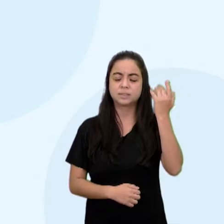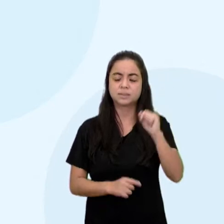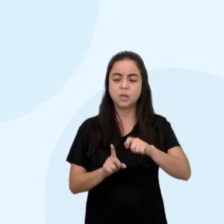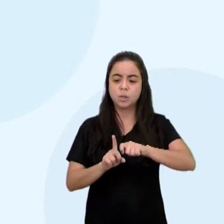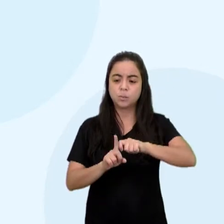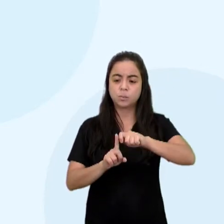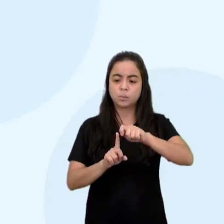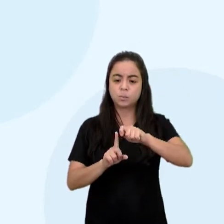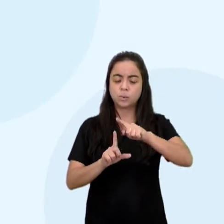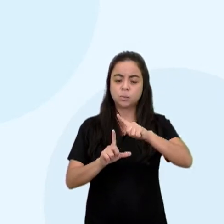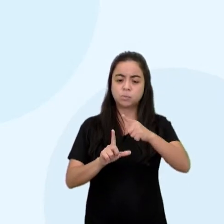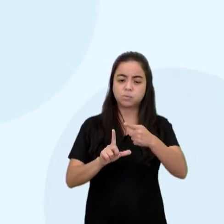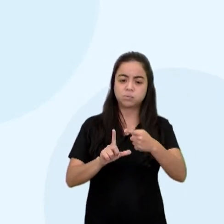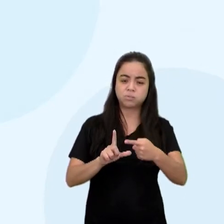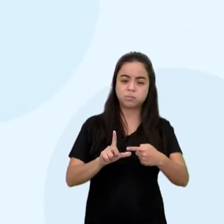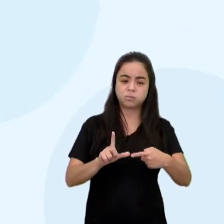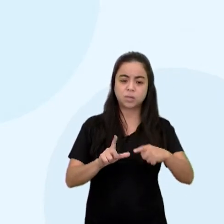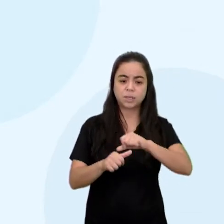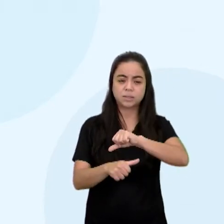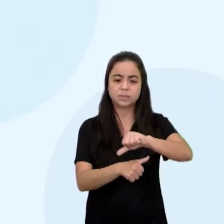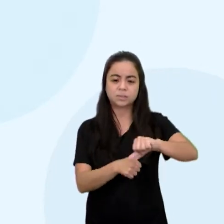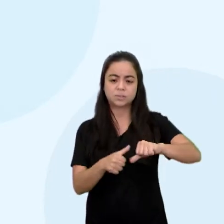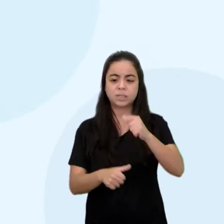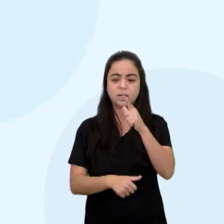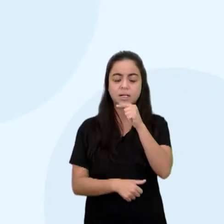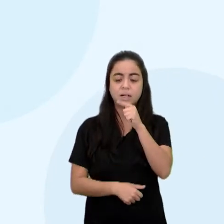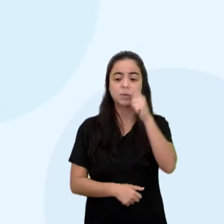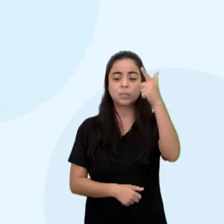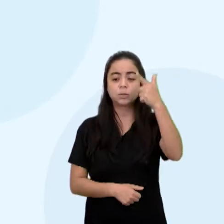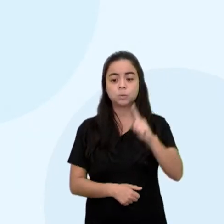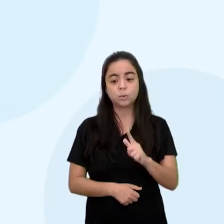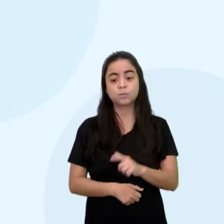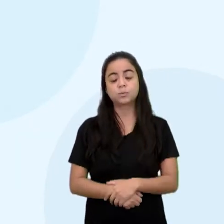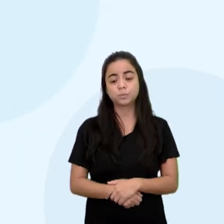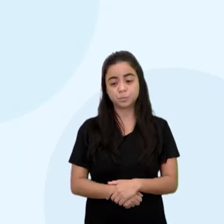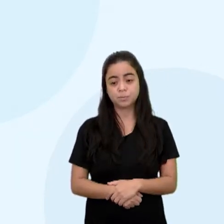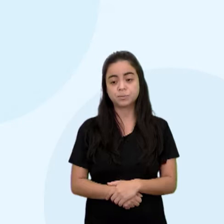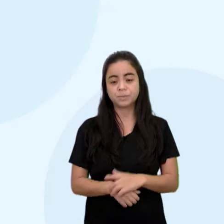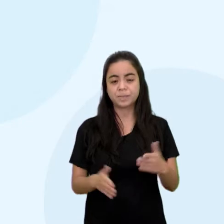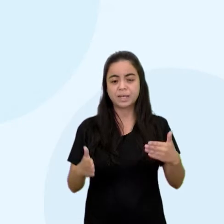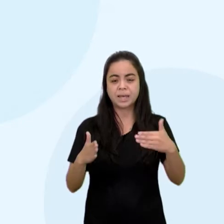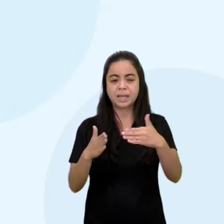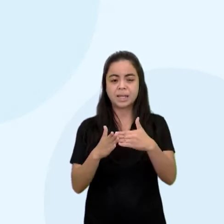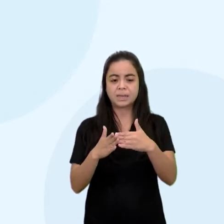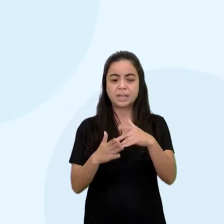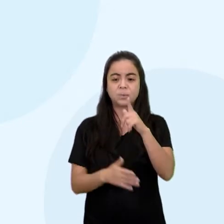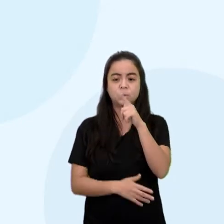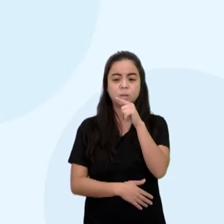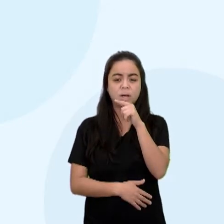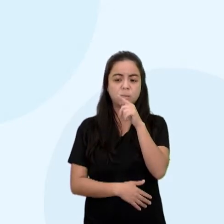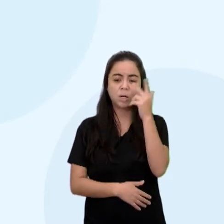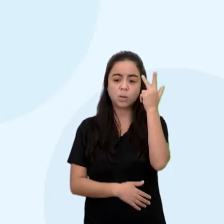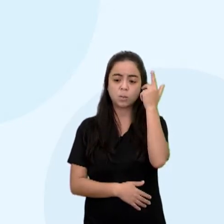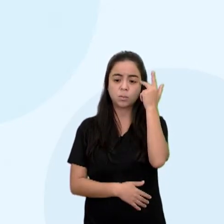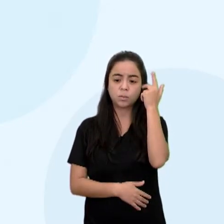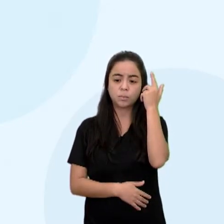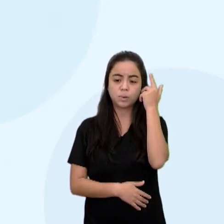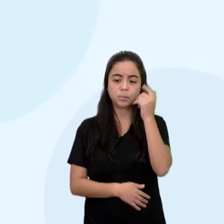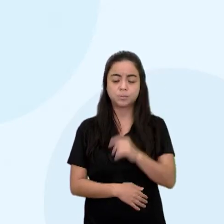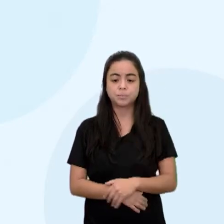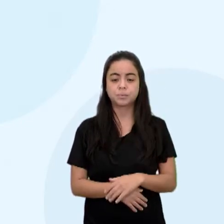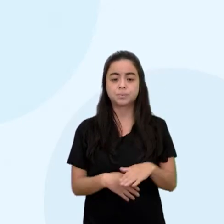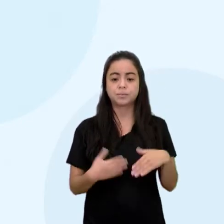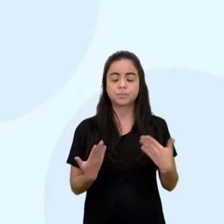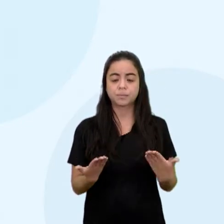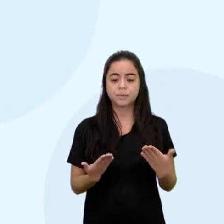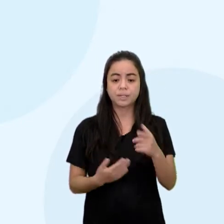do vapor desce, ele vai se transformar em água novamente, tá certo? Até formar água líquida de novo. E aí essa